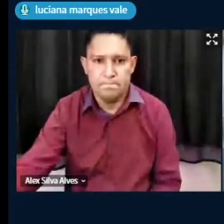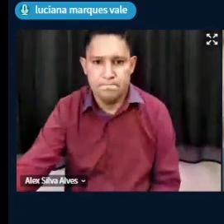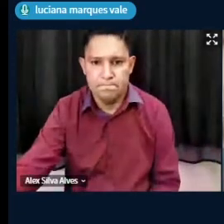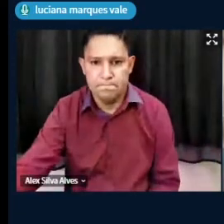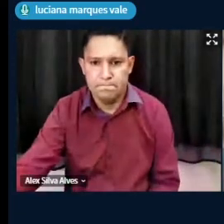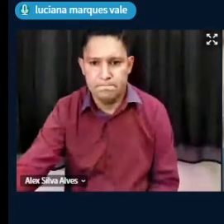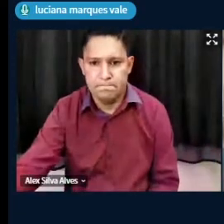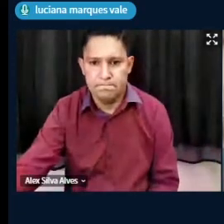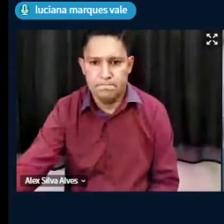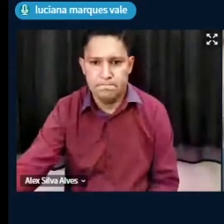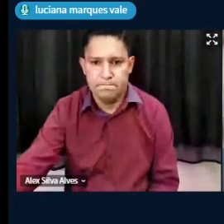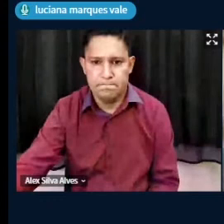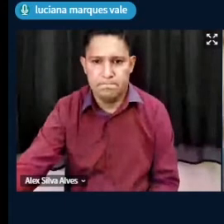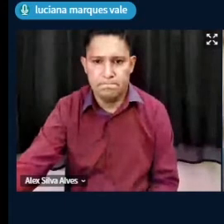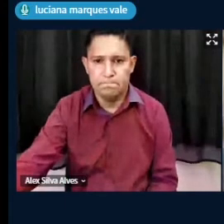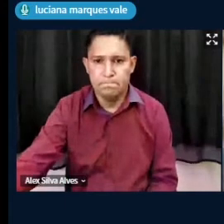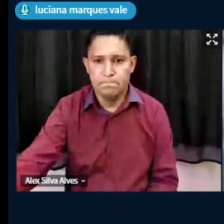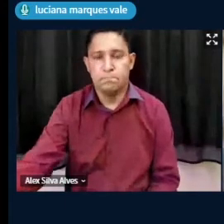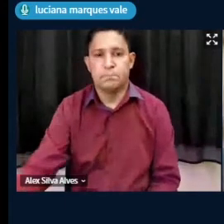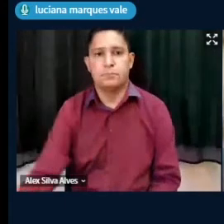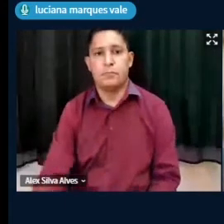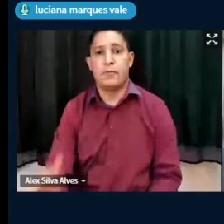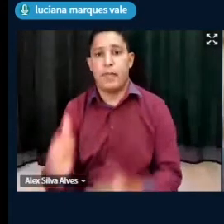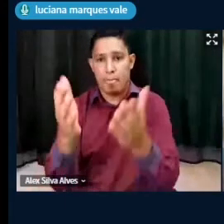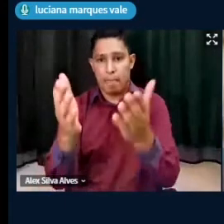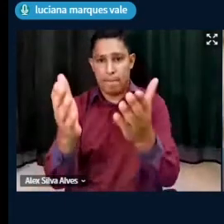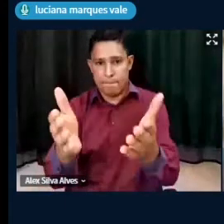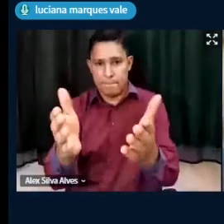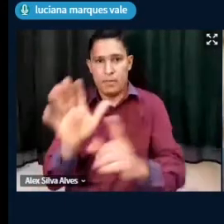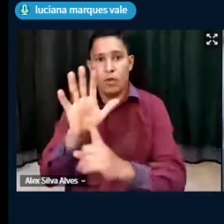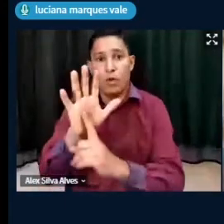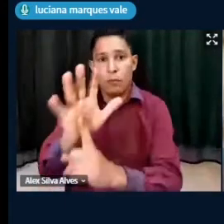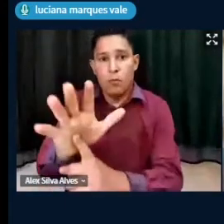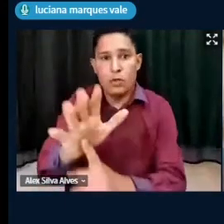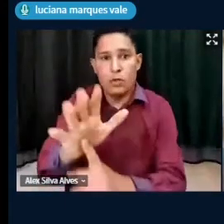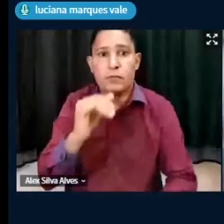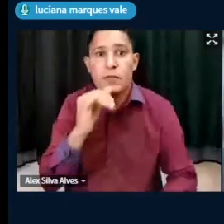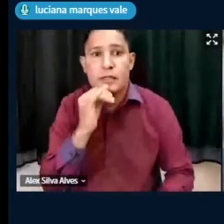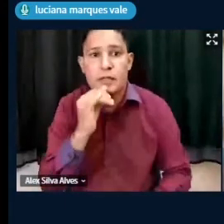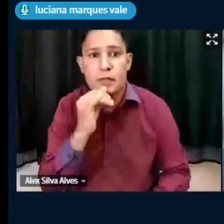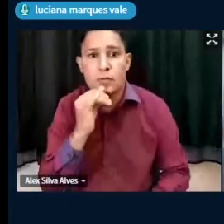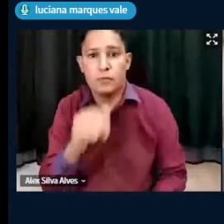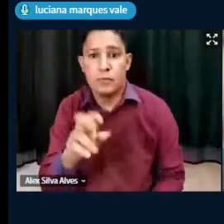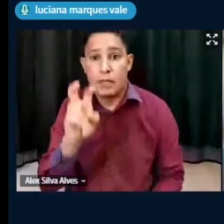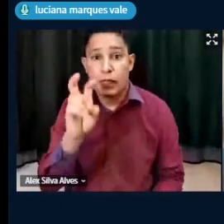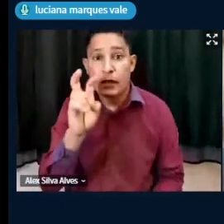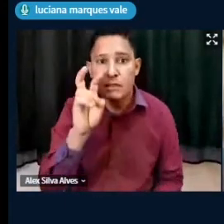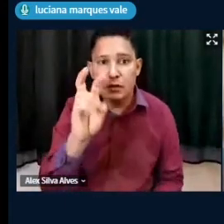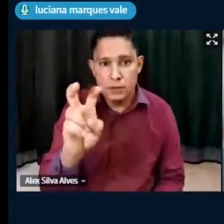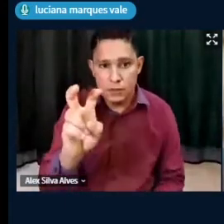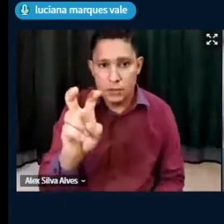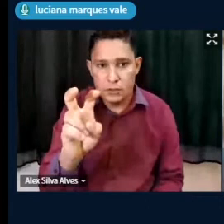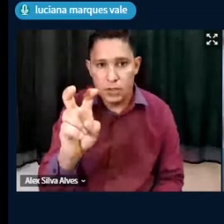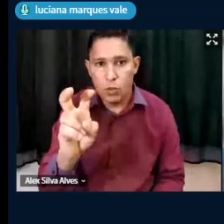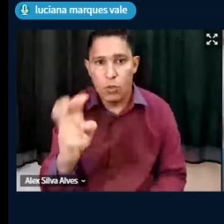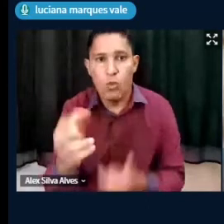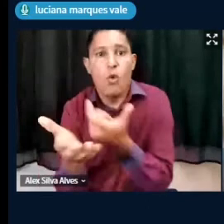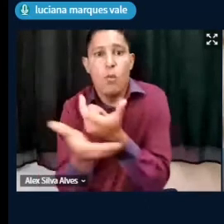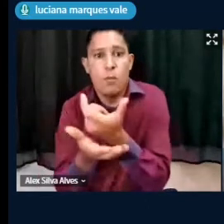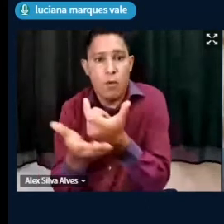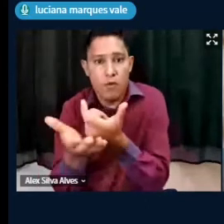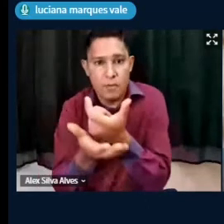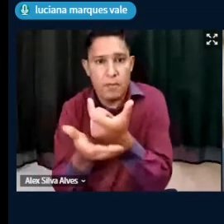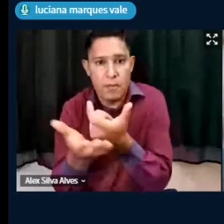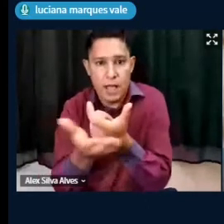partir dessa teoria de Farias Nascimento, do morfema base. Aqui nós temos alguns exemplos,